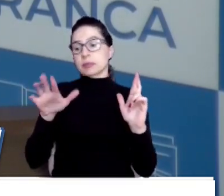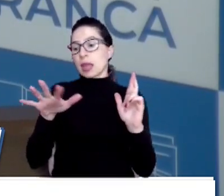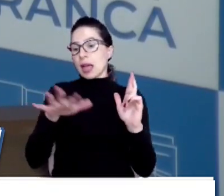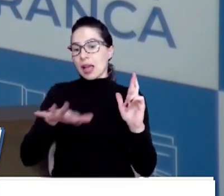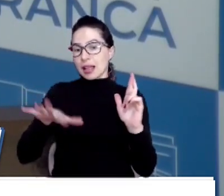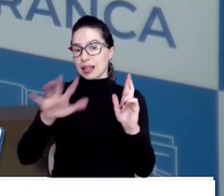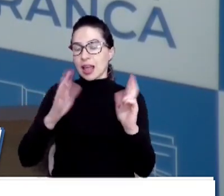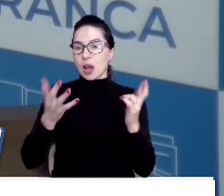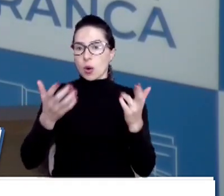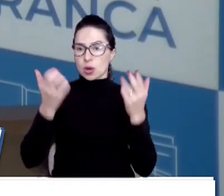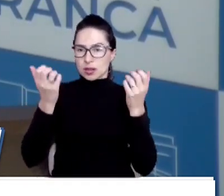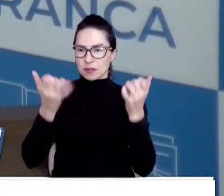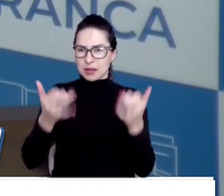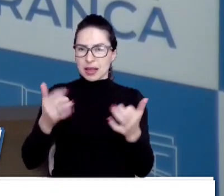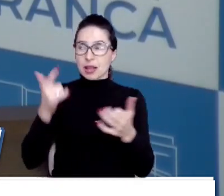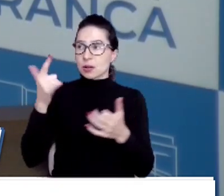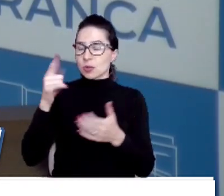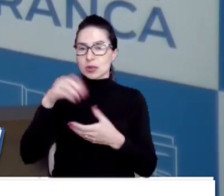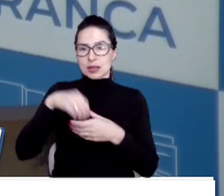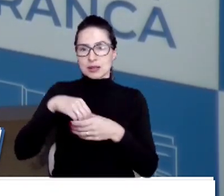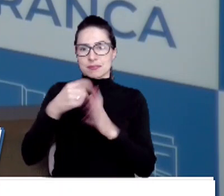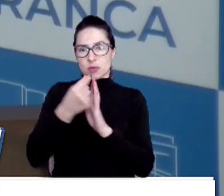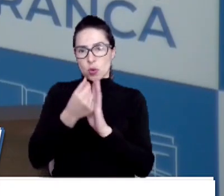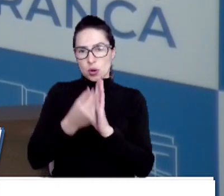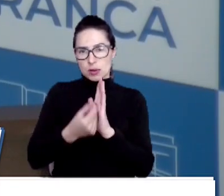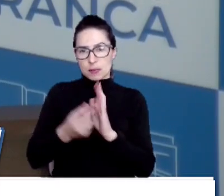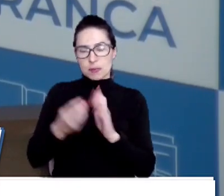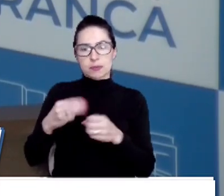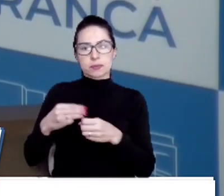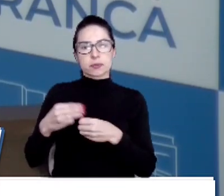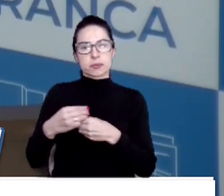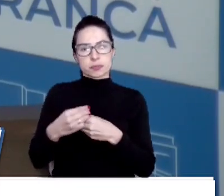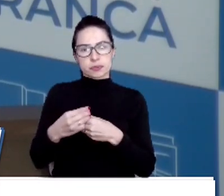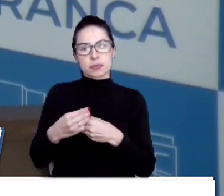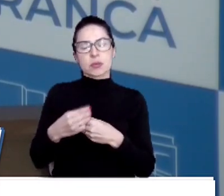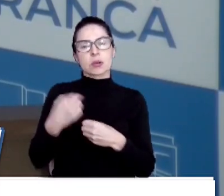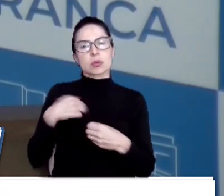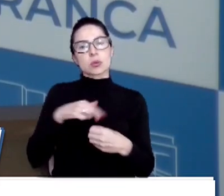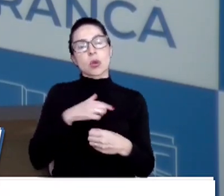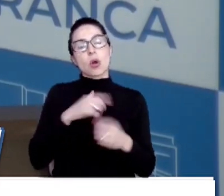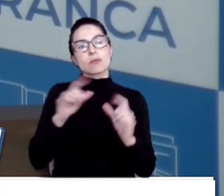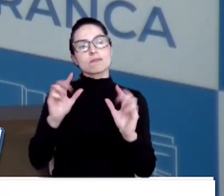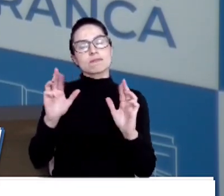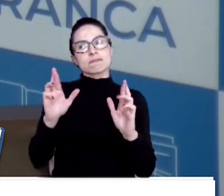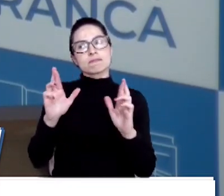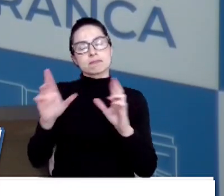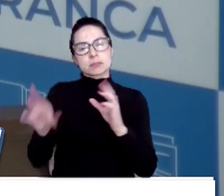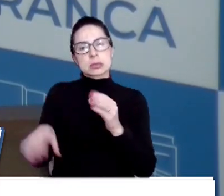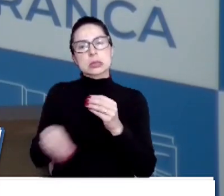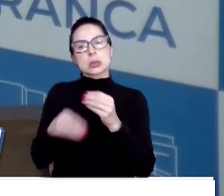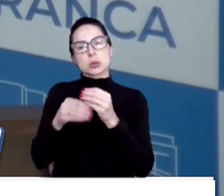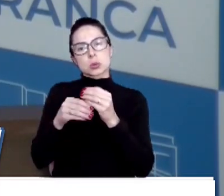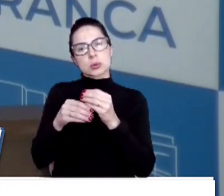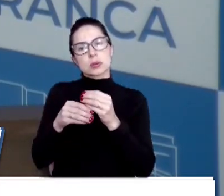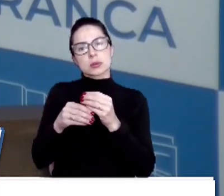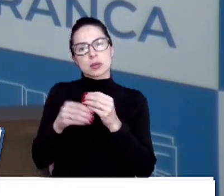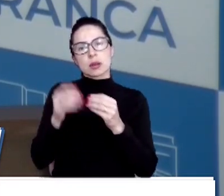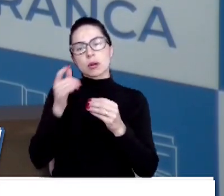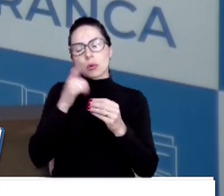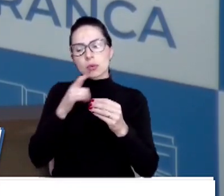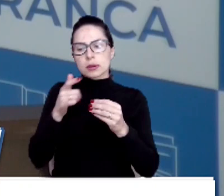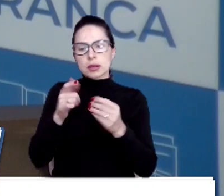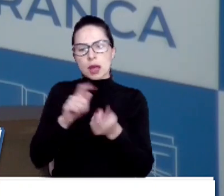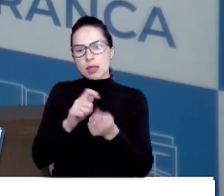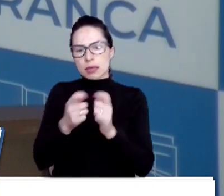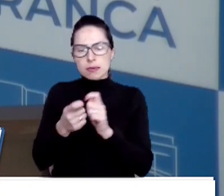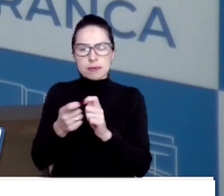estamos citando que estão fora do orçamento do município que sejam incluídas através de transposição